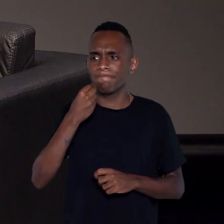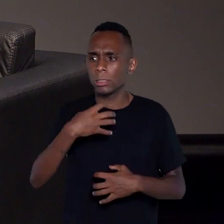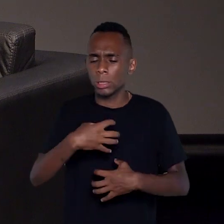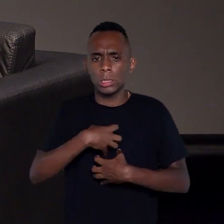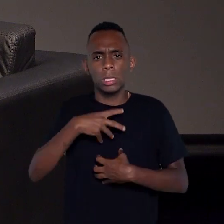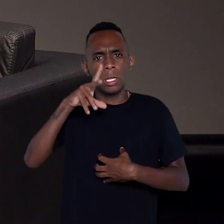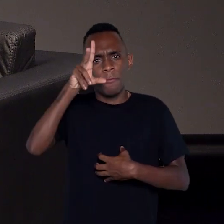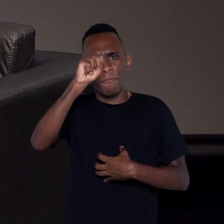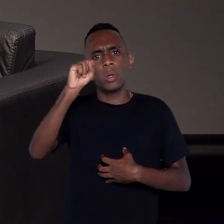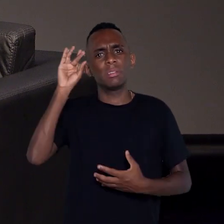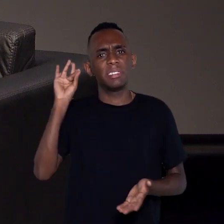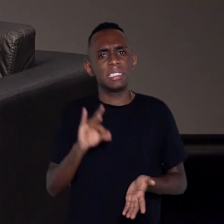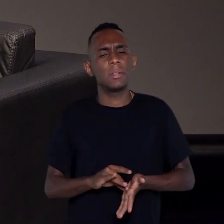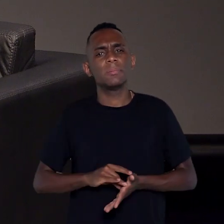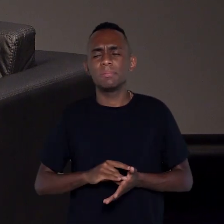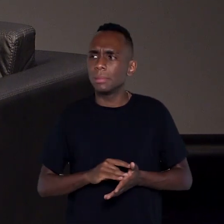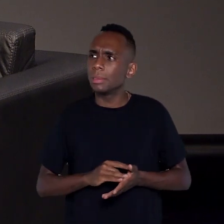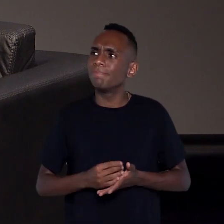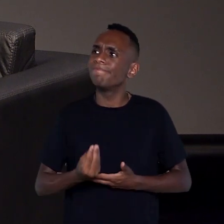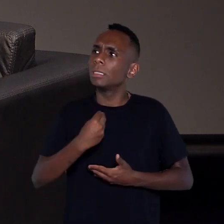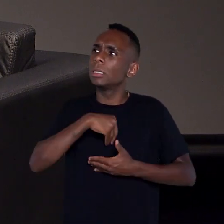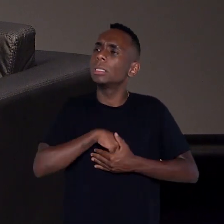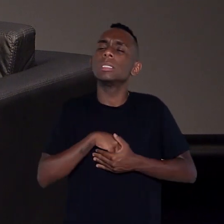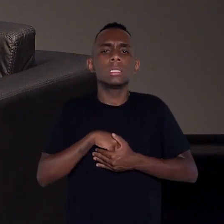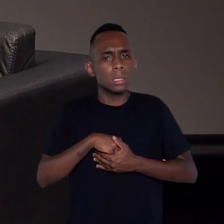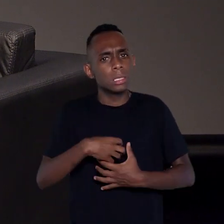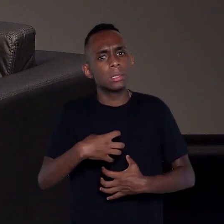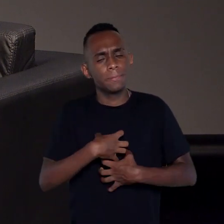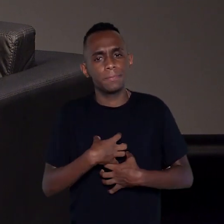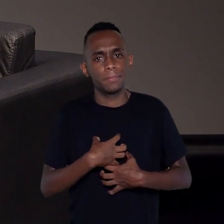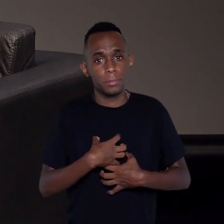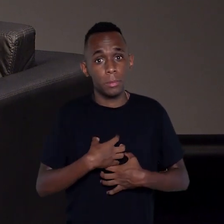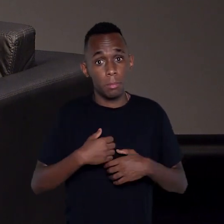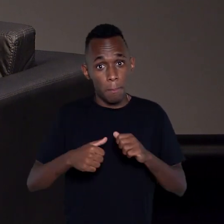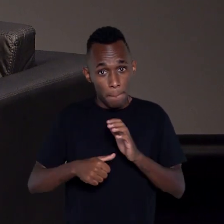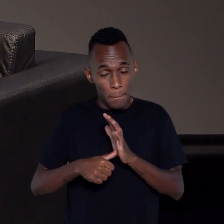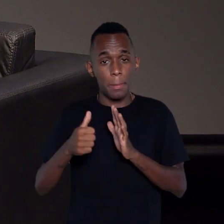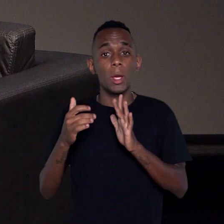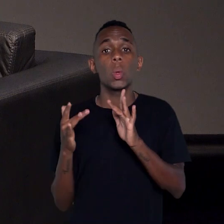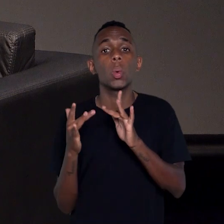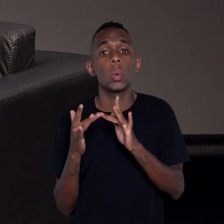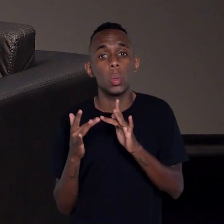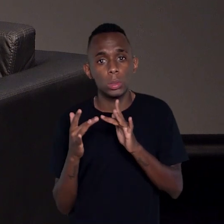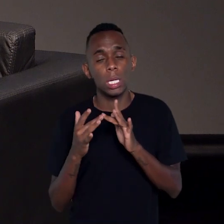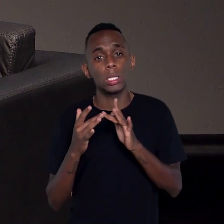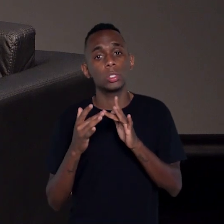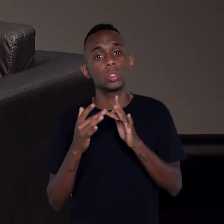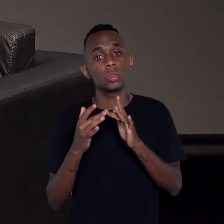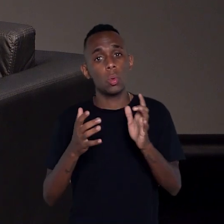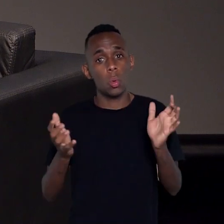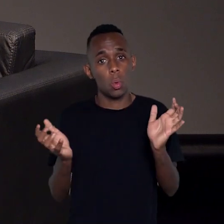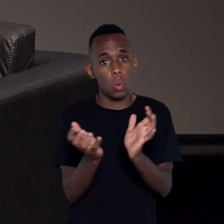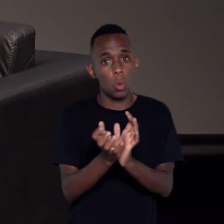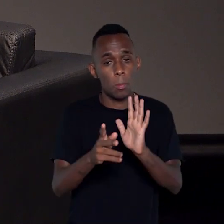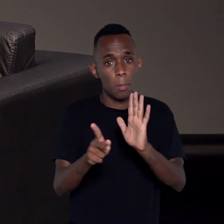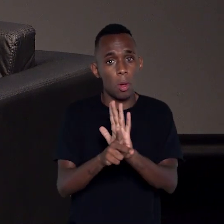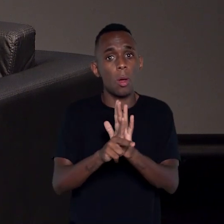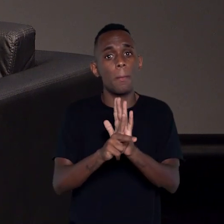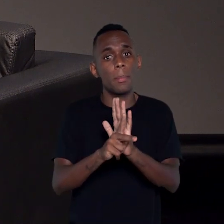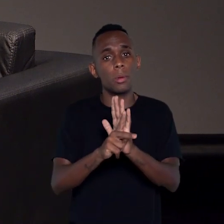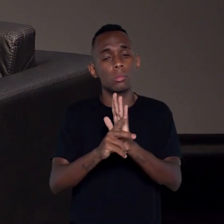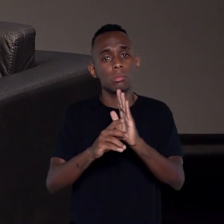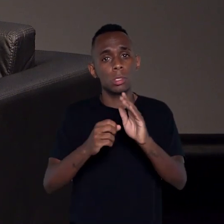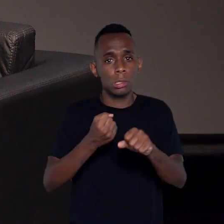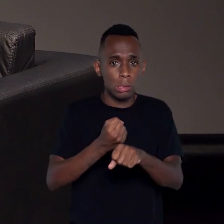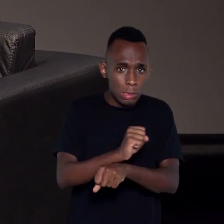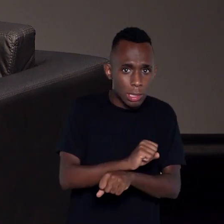muito forte, muito profunda mesmo. Meu primeiro contato com uma comunidade